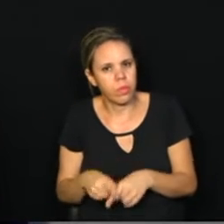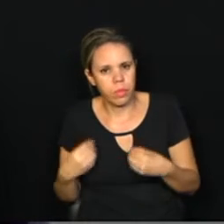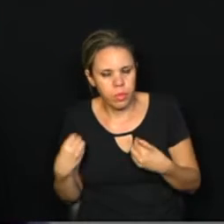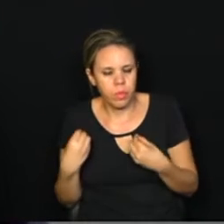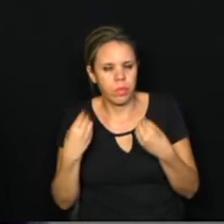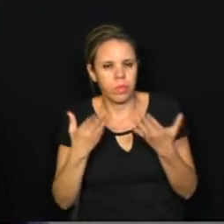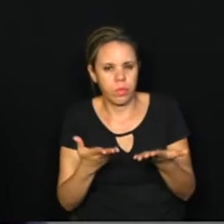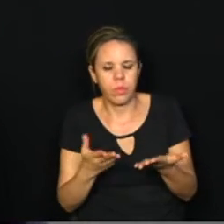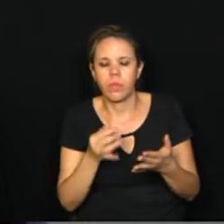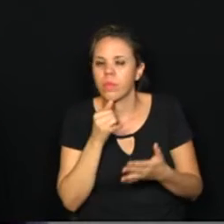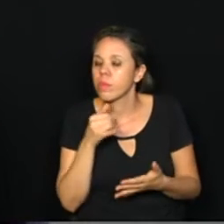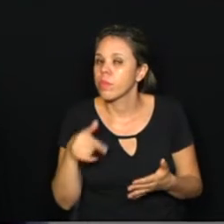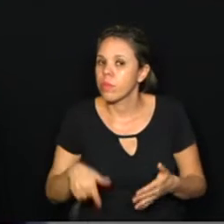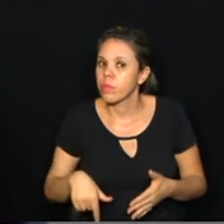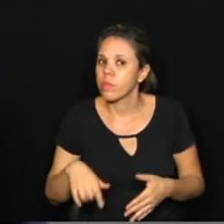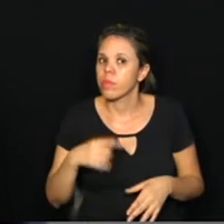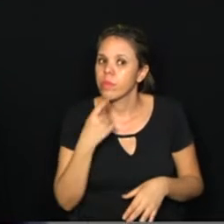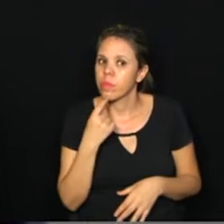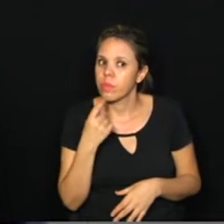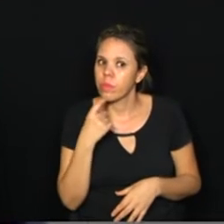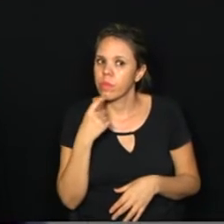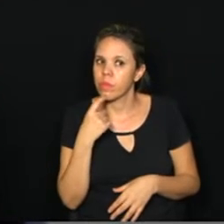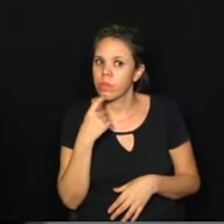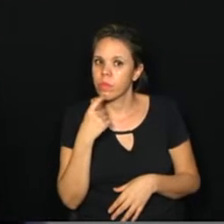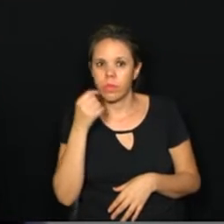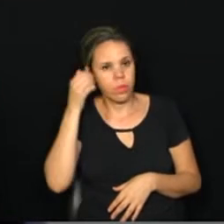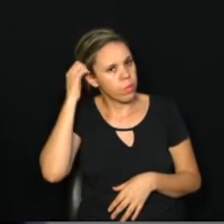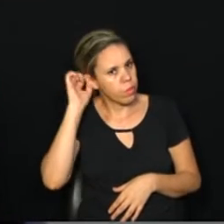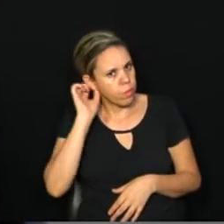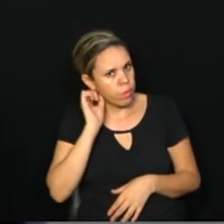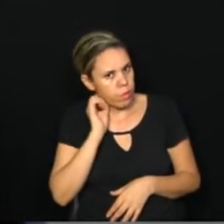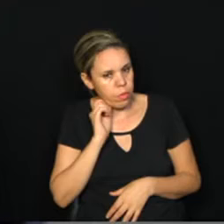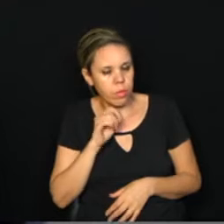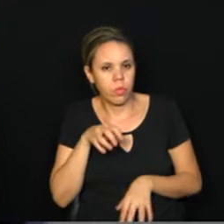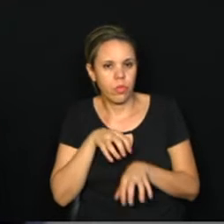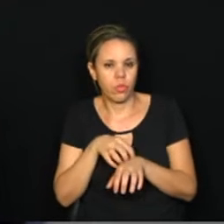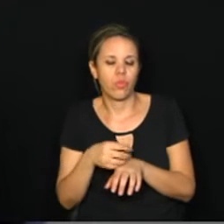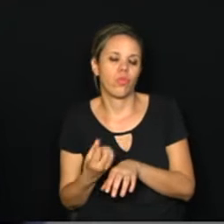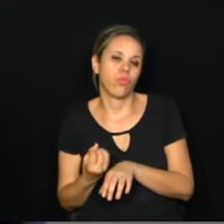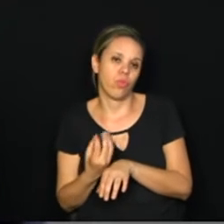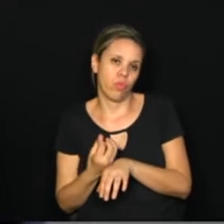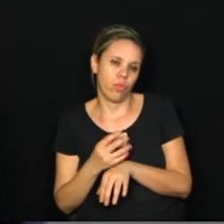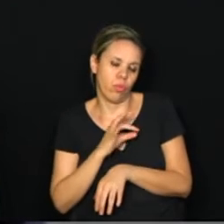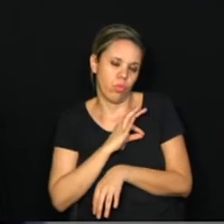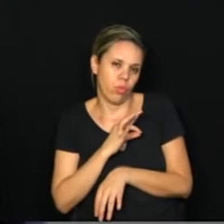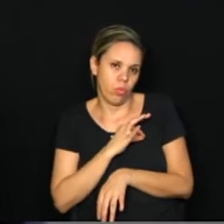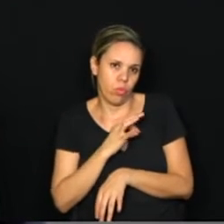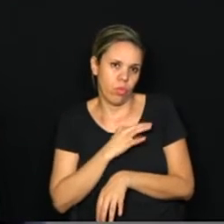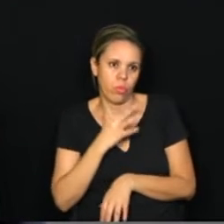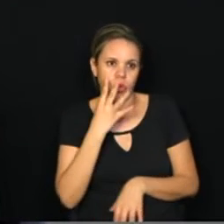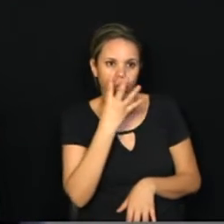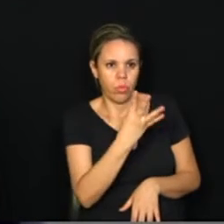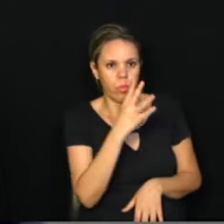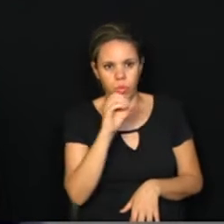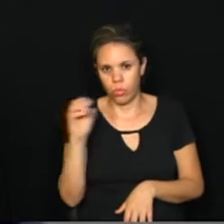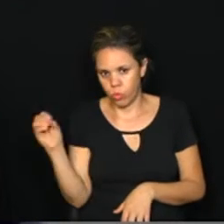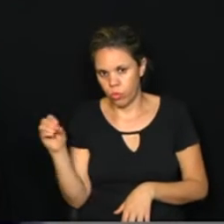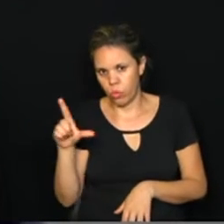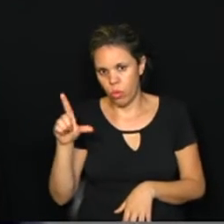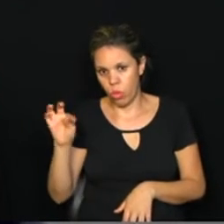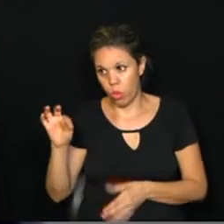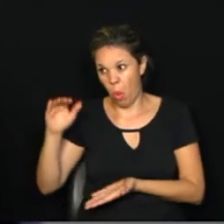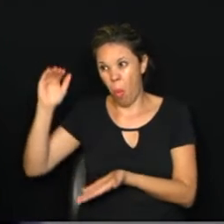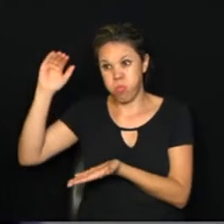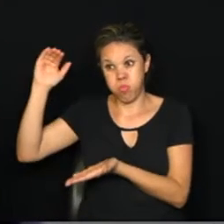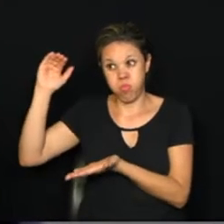inclusive, especificamente aqui para Campinas, uma viatura, uma unidade de apoio com 400 litros, que é um tanque de 400